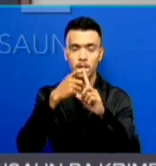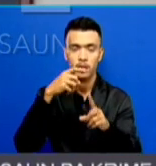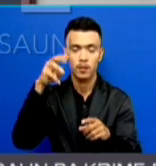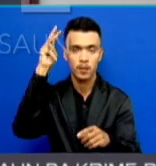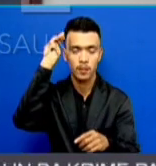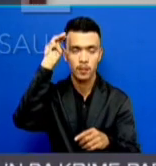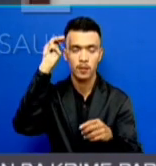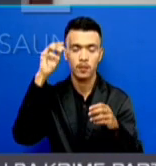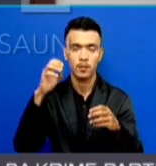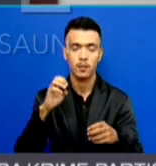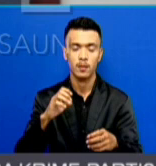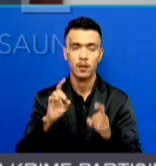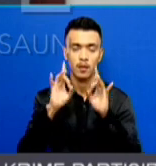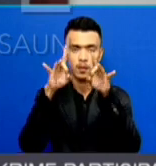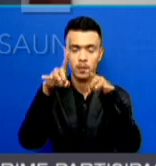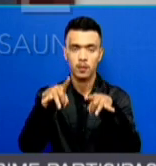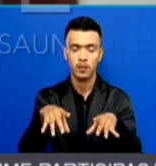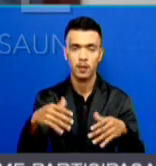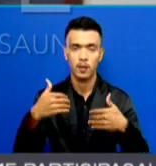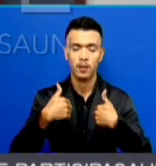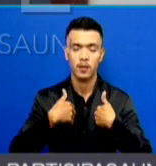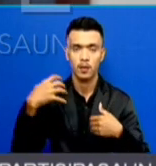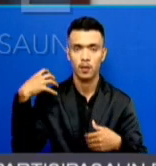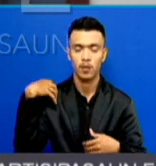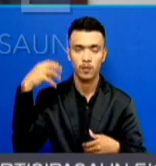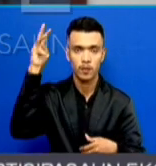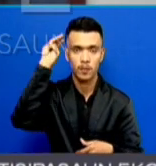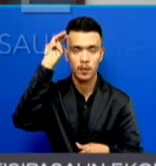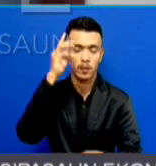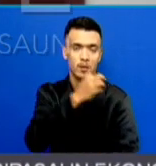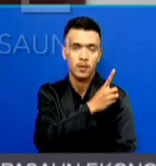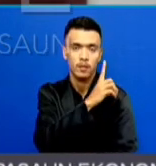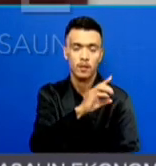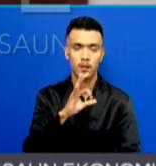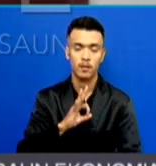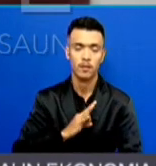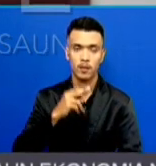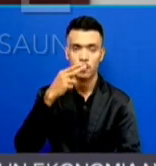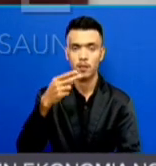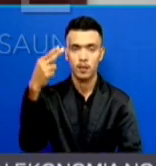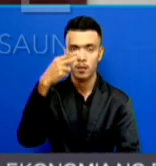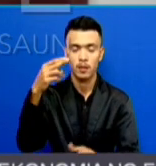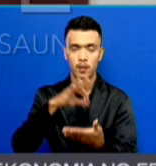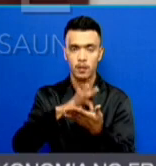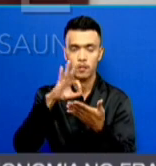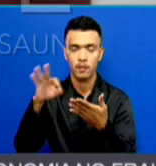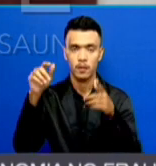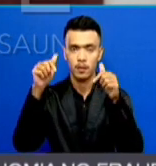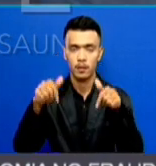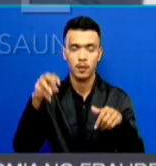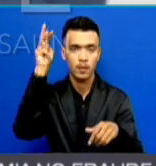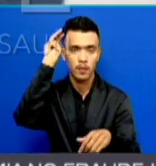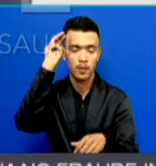negócio Austrália, Caitlin Wilson, e edifício Ministério Defesa fatuhada dili quinta-feira nem.